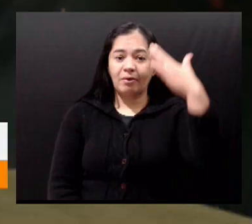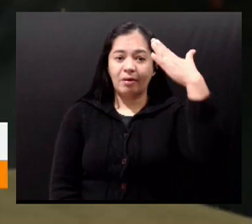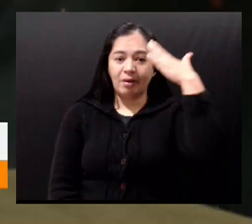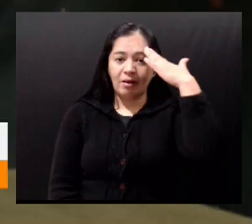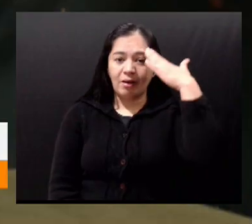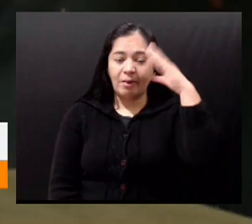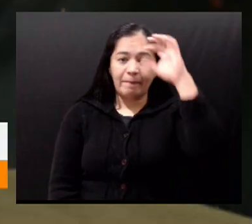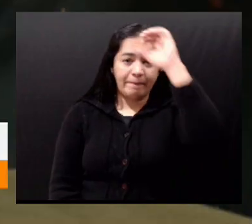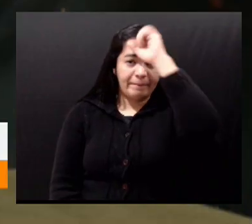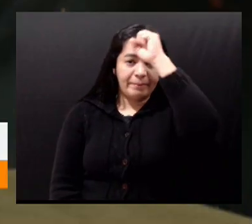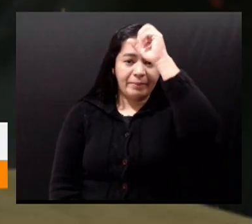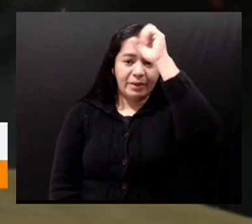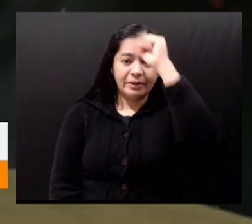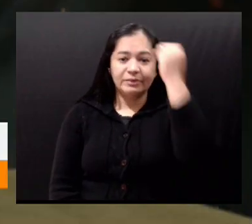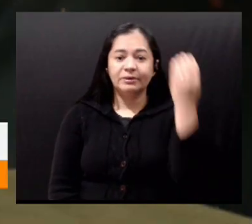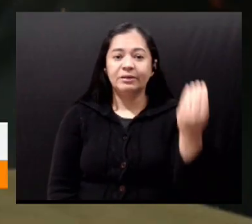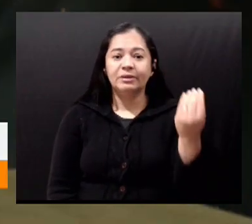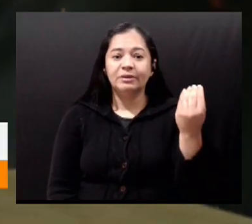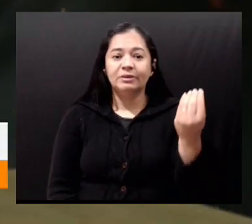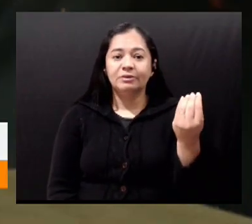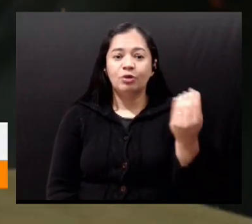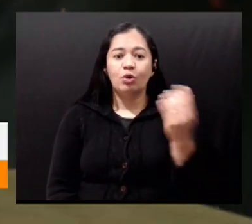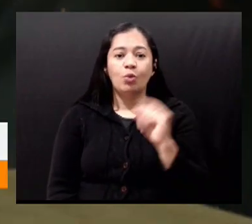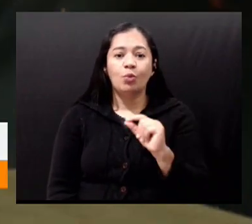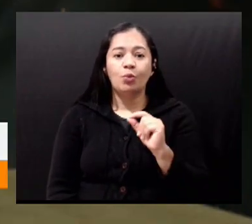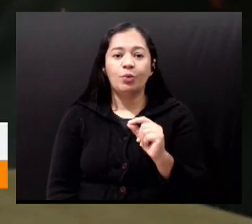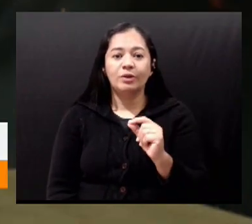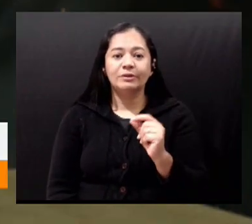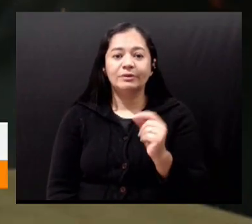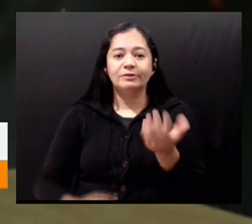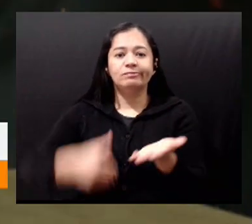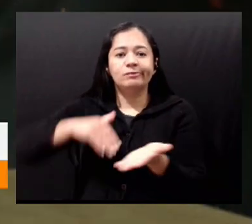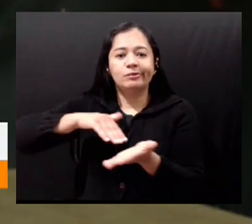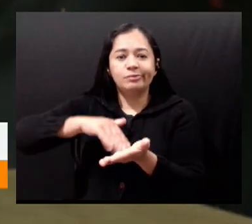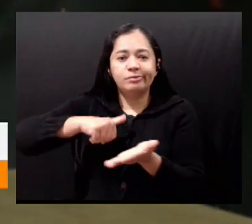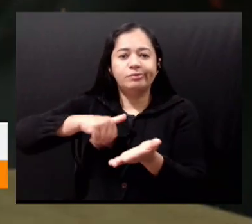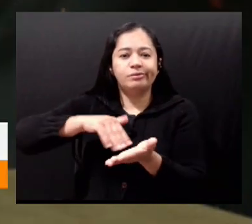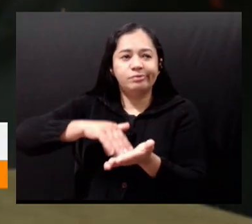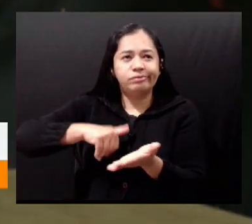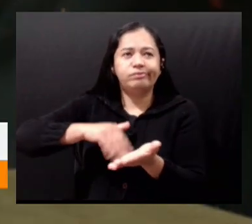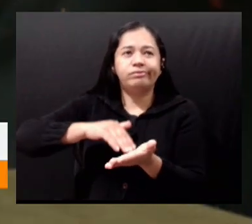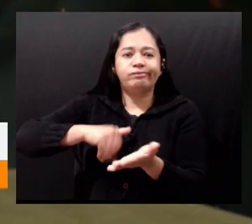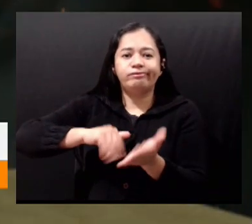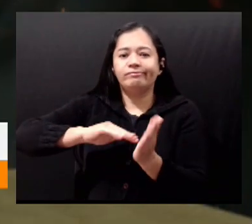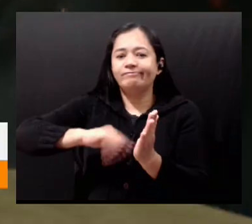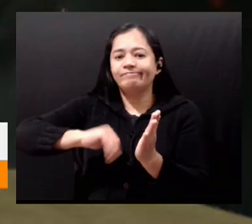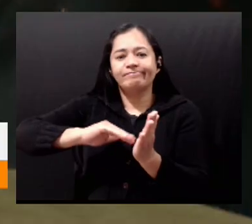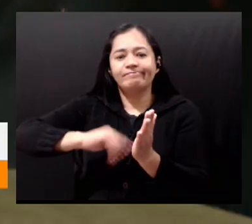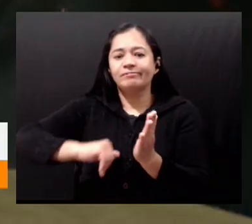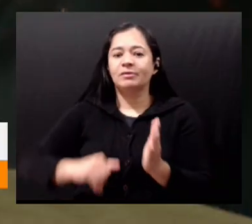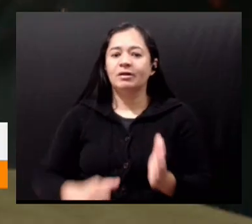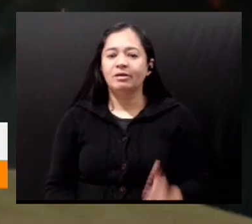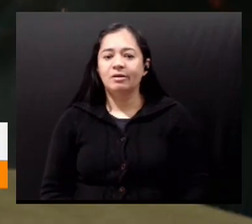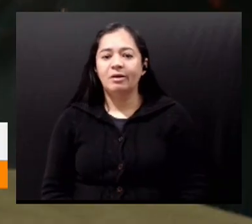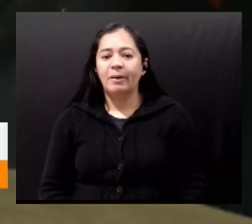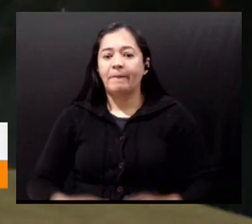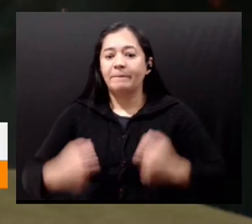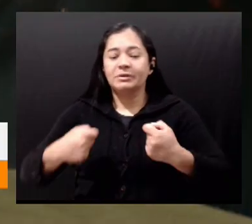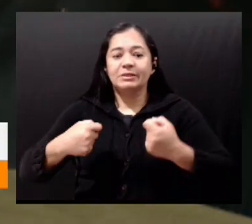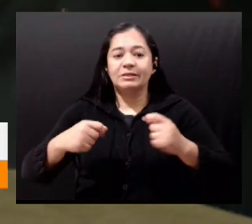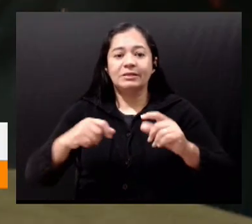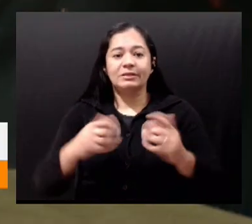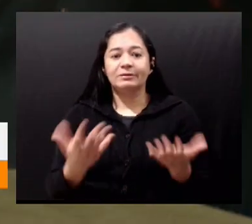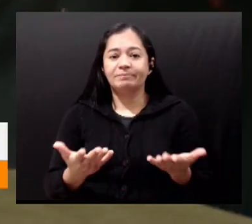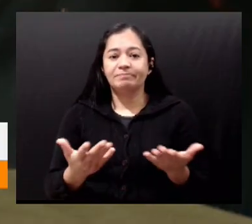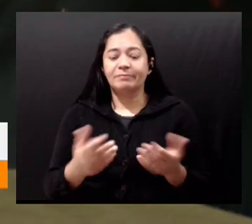a tirar tirar esse gatilho, não sei, eliminar essa situação, essa questão de ansiedade.